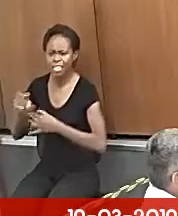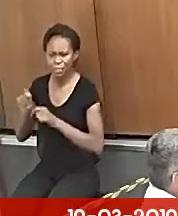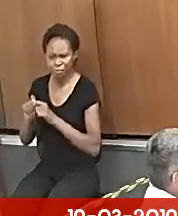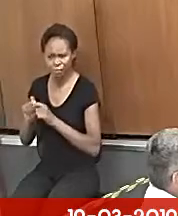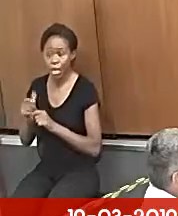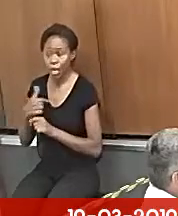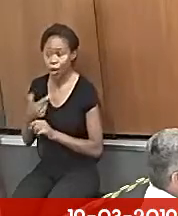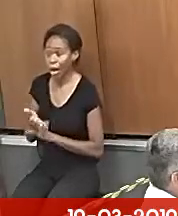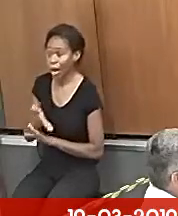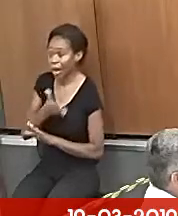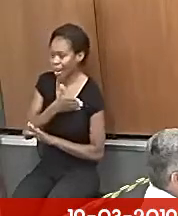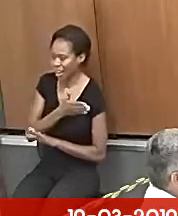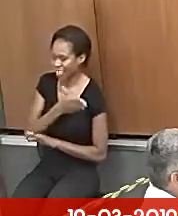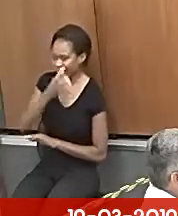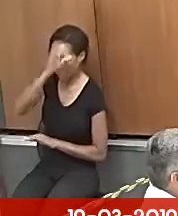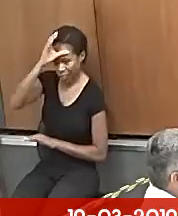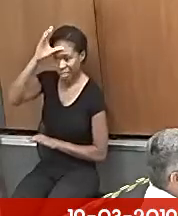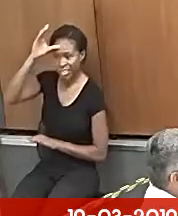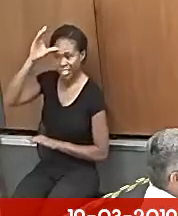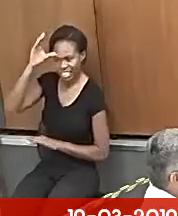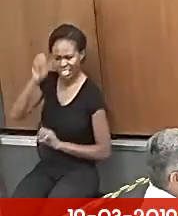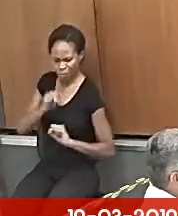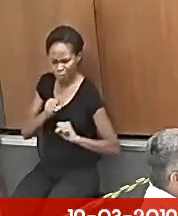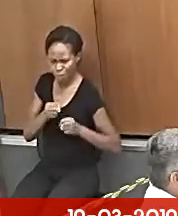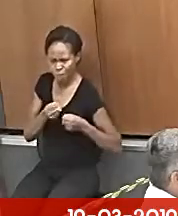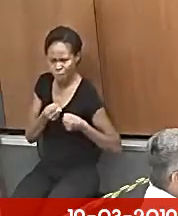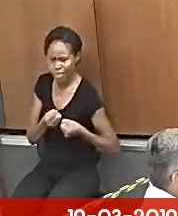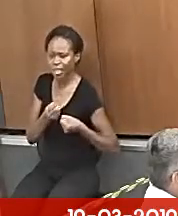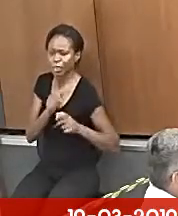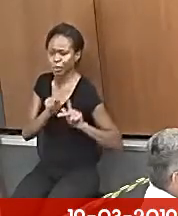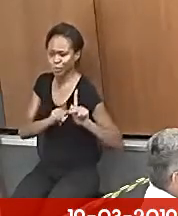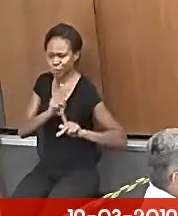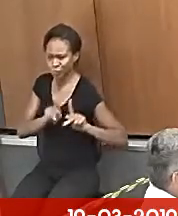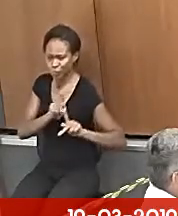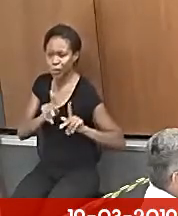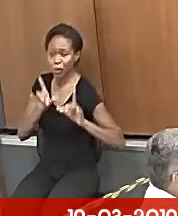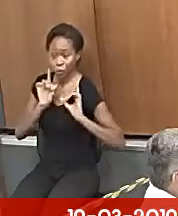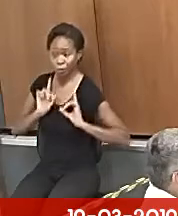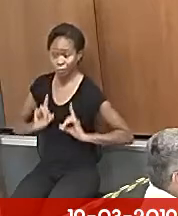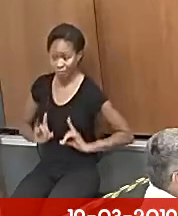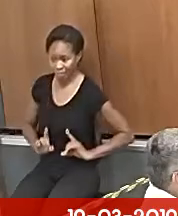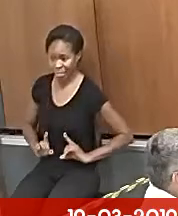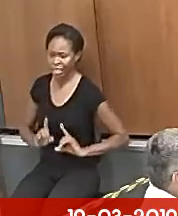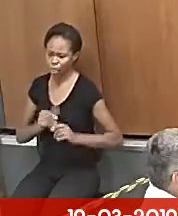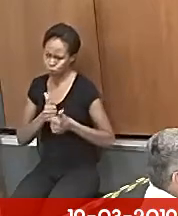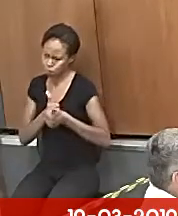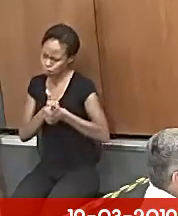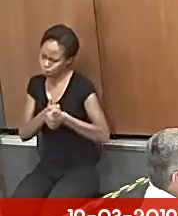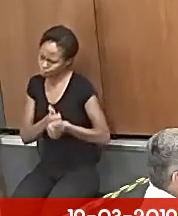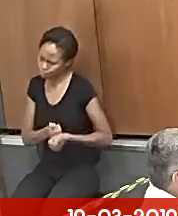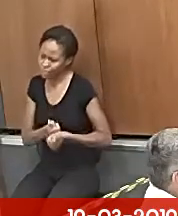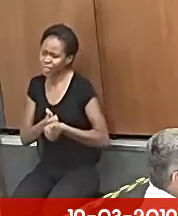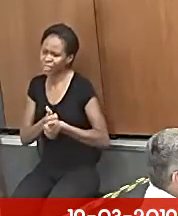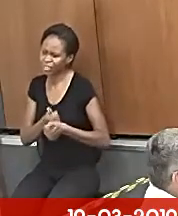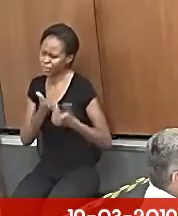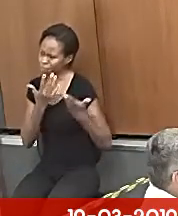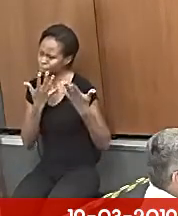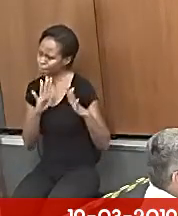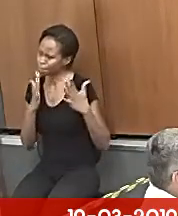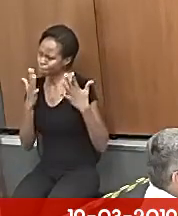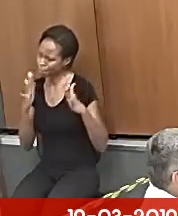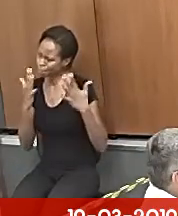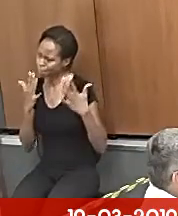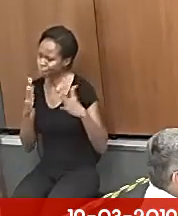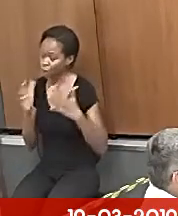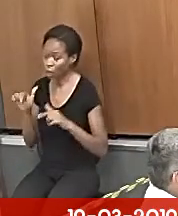municipal também defendendo as pessoas com deficiências do seu mar e acompanhava de perto toda a condução e aplaudia muito